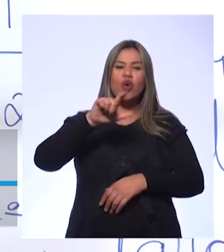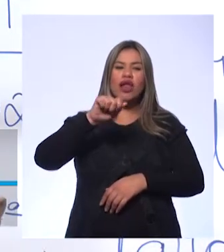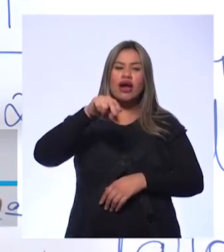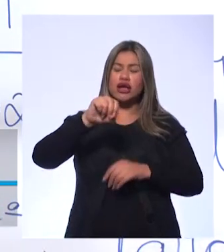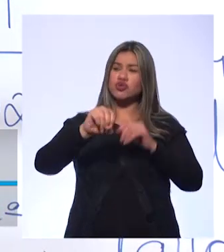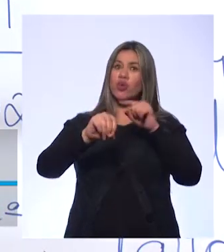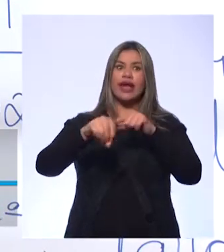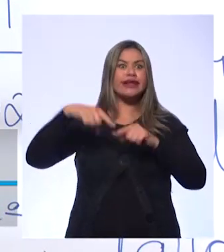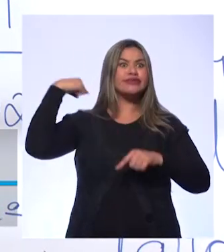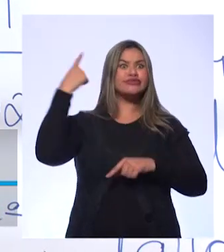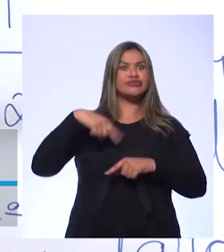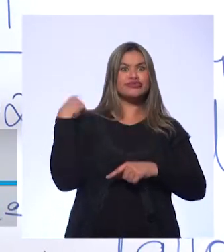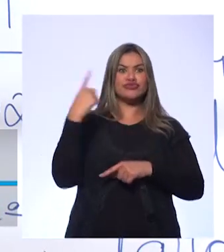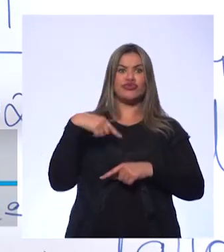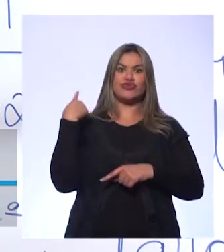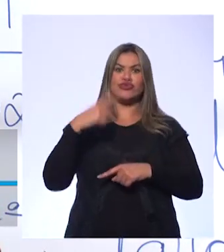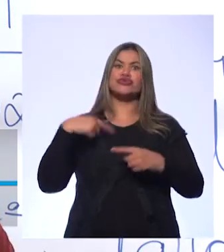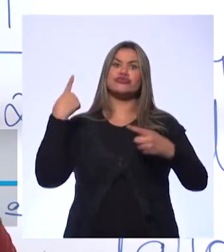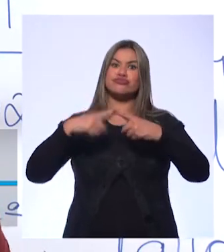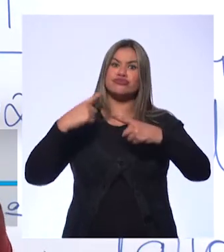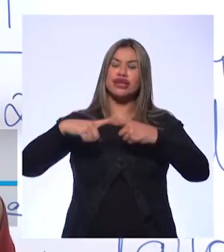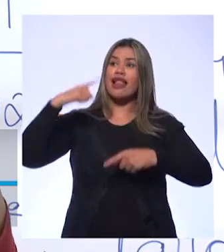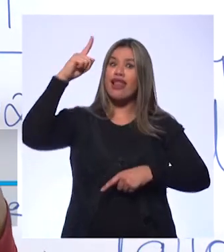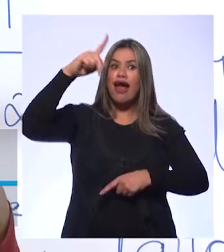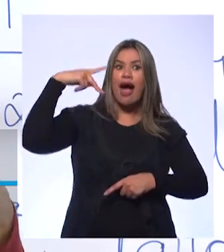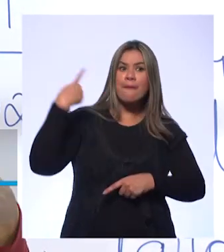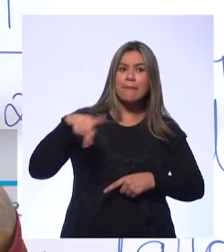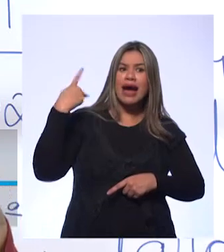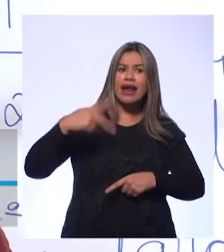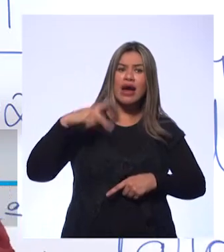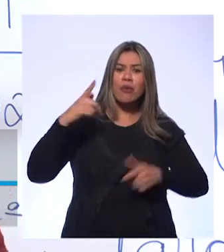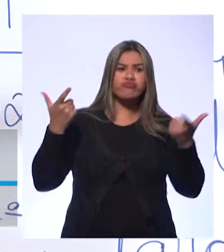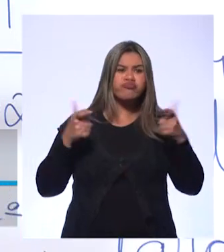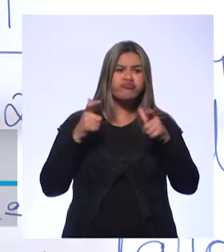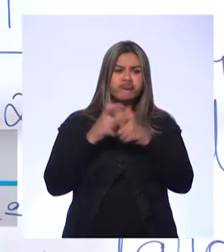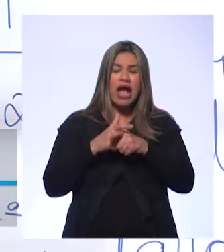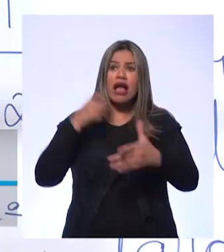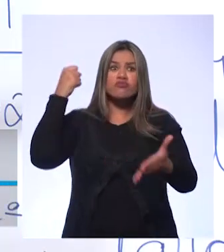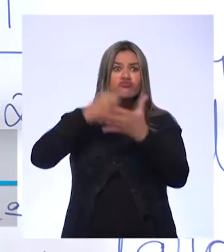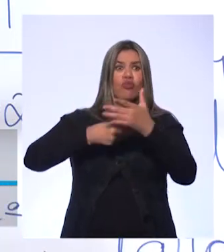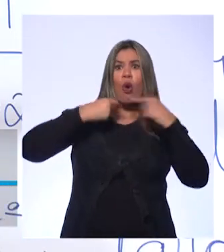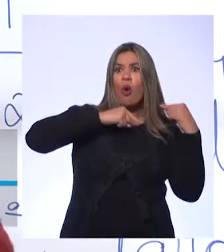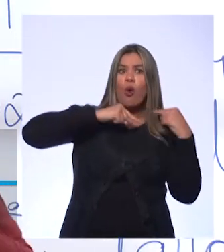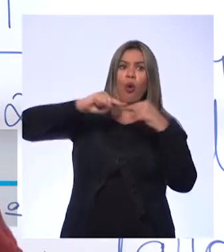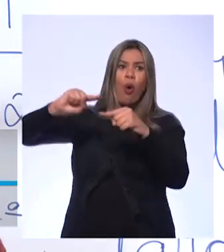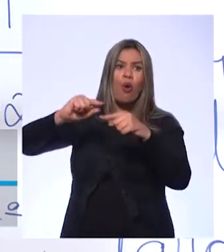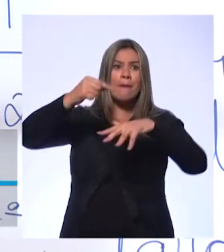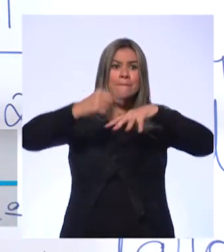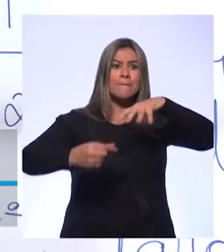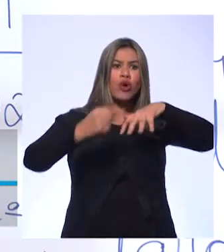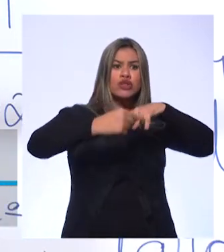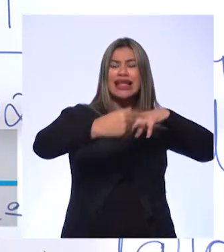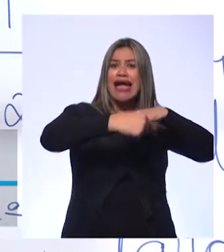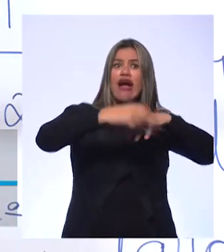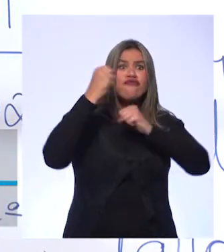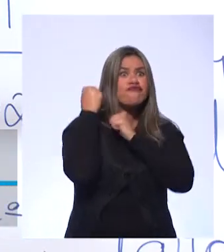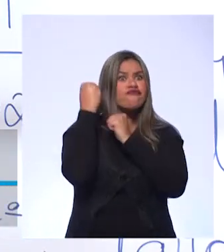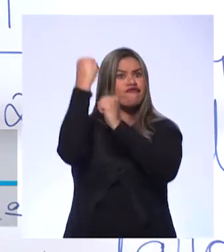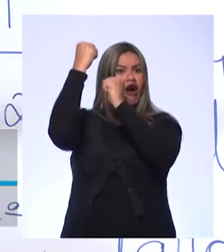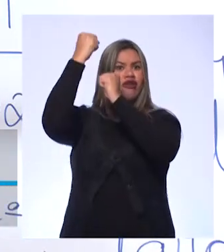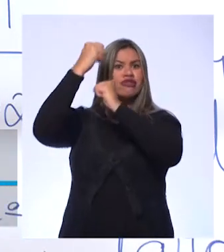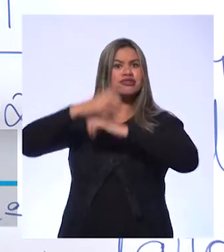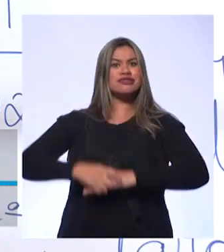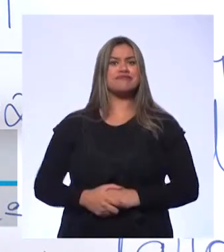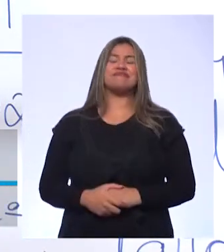guerra do Paraguai foi uma loucura porque Paraguai era muito pequeno e enfrentou aí as maiores potências do da América Latina no